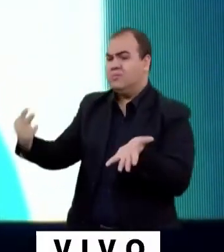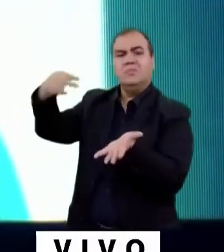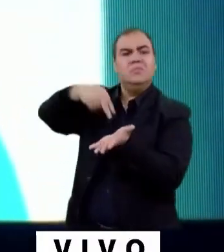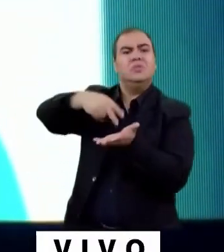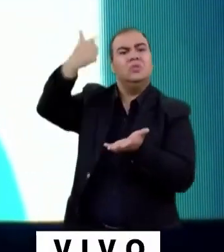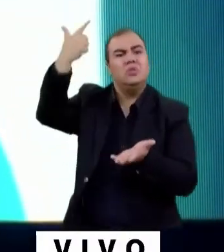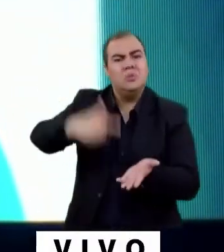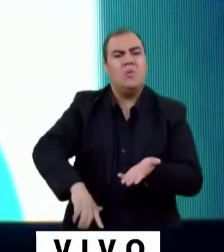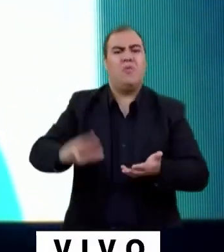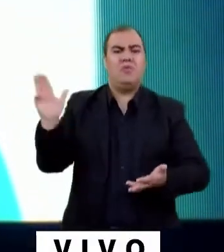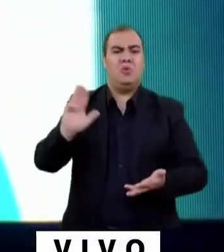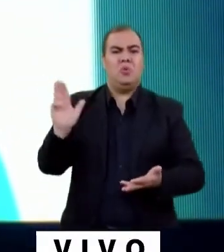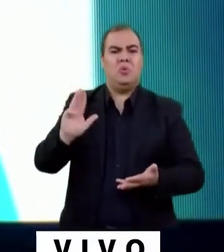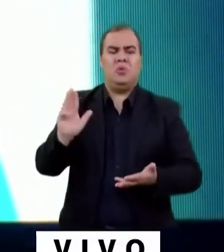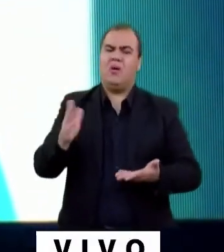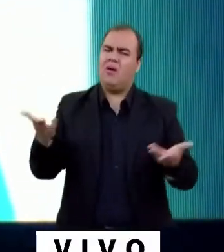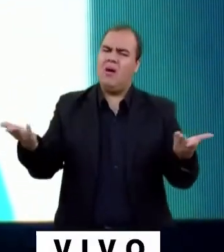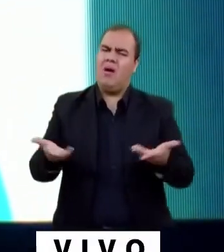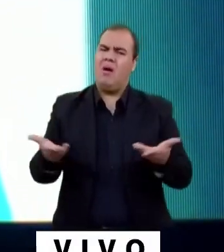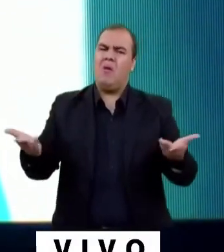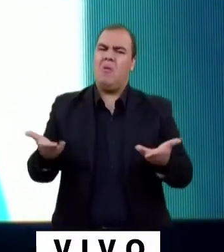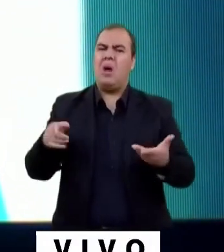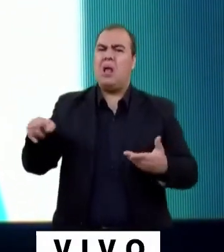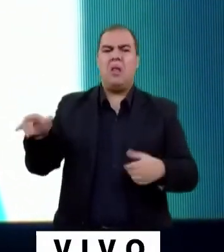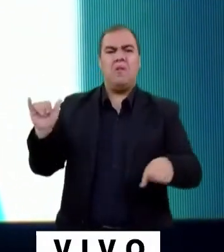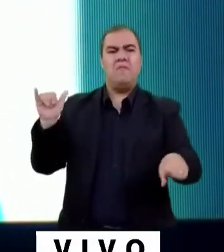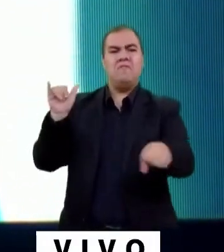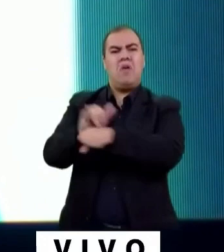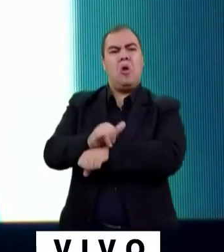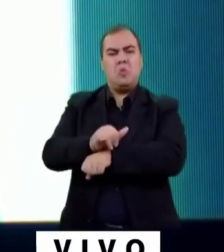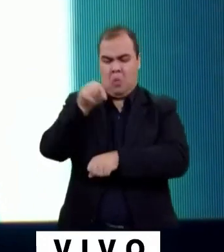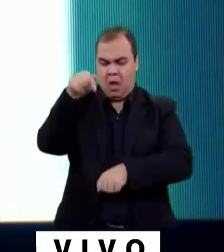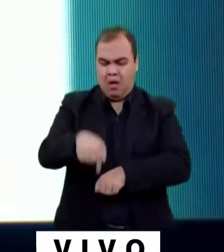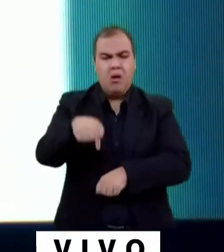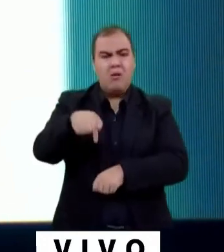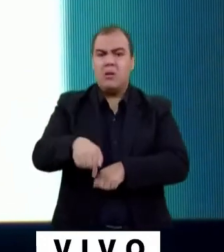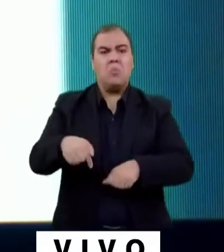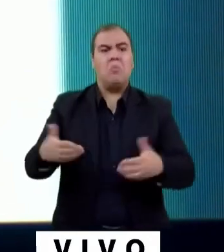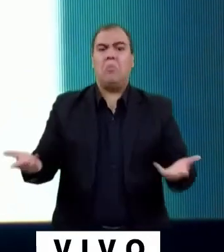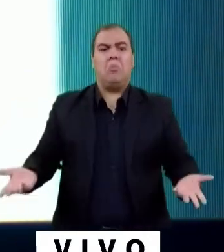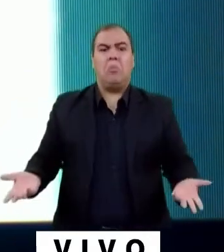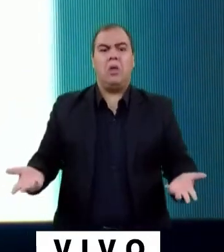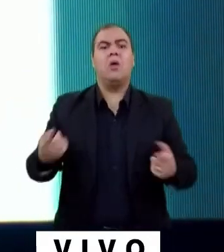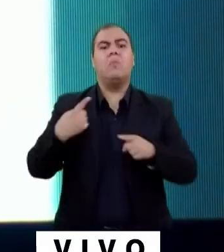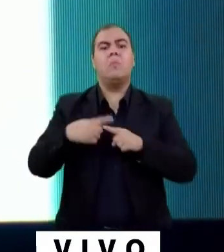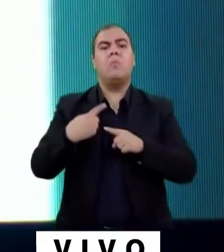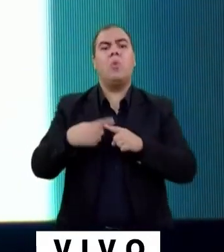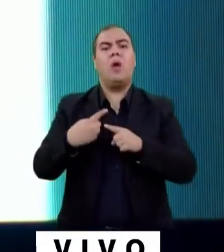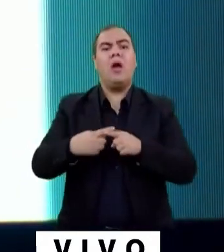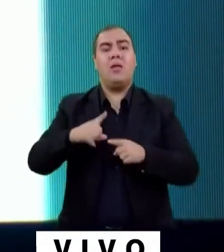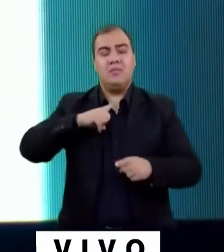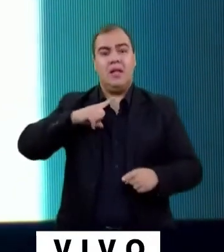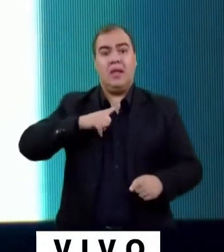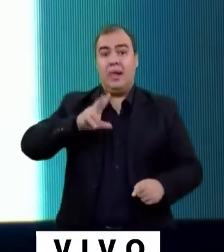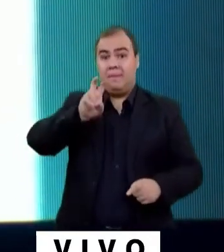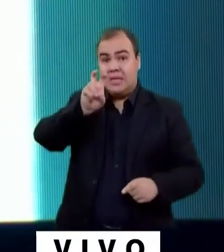se dá ao luxo, inclusive, meu irmão, de não vir sequer dar satisfação aqui, porque que terminado o seu mandarinato, 5